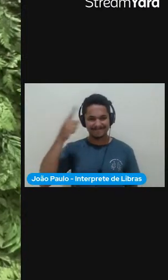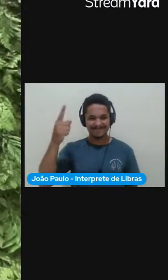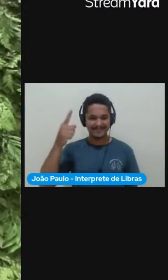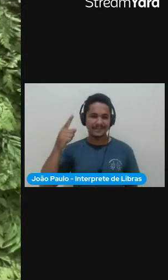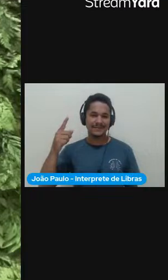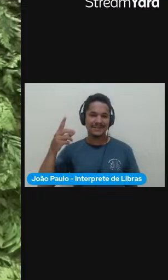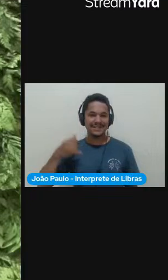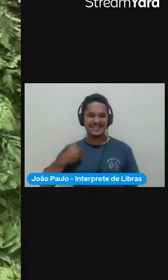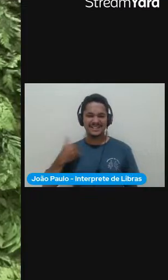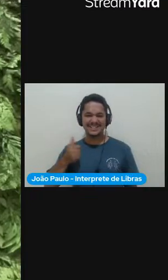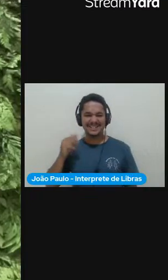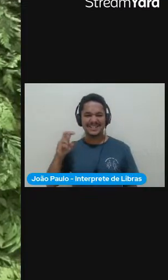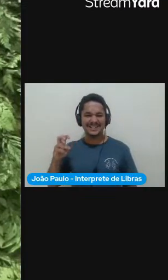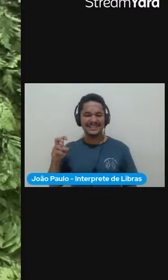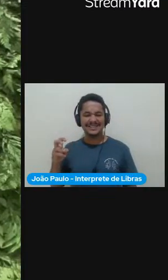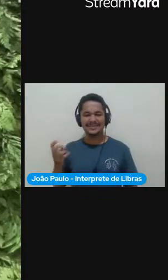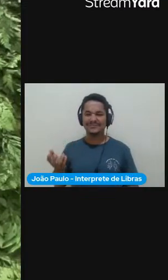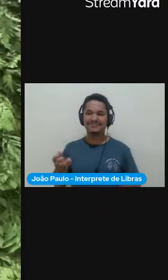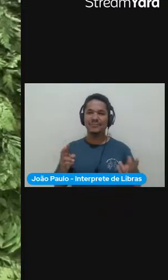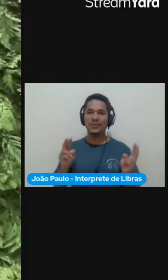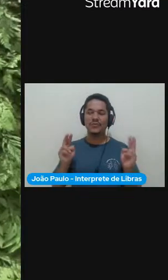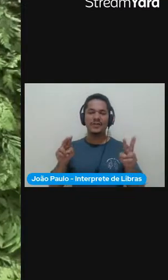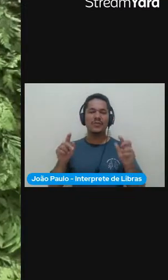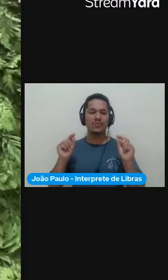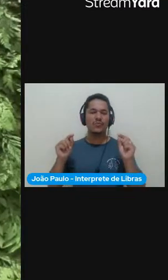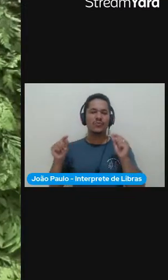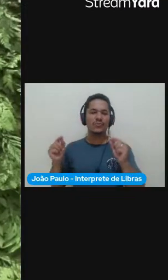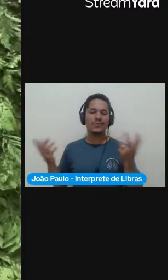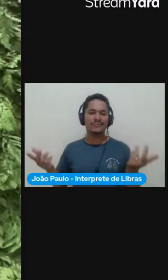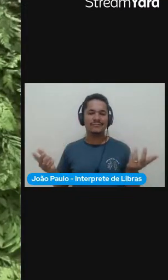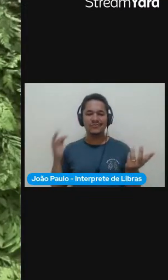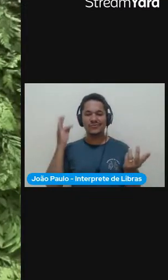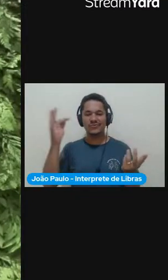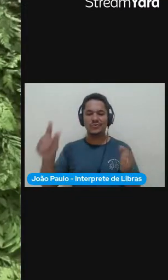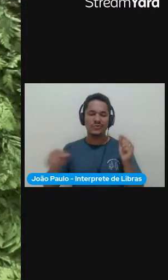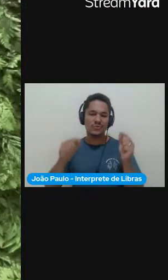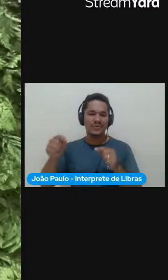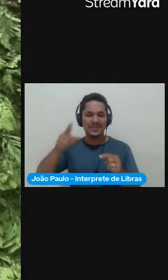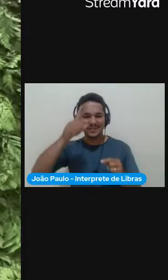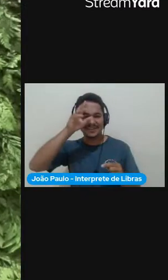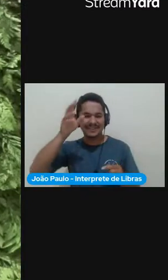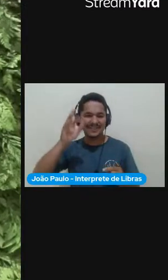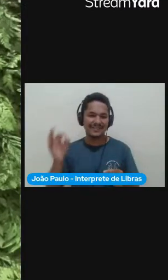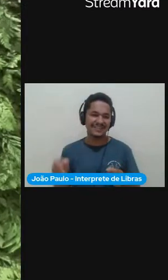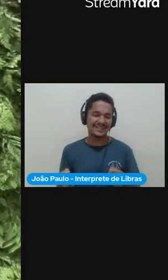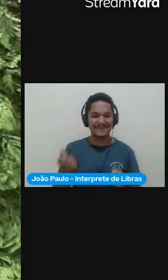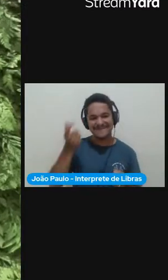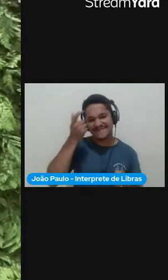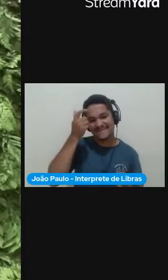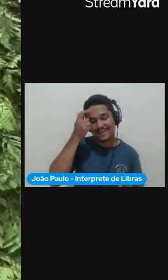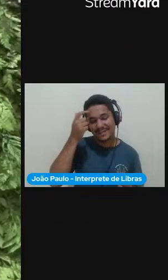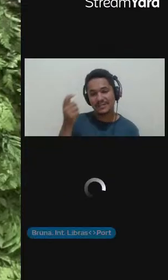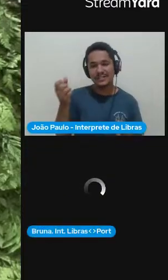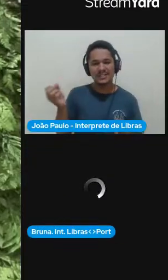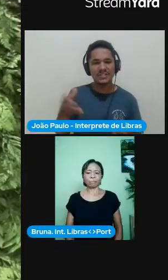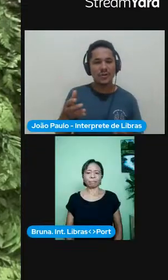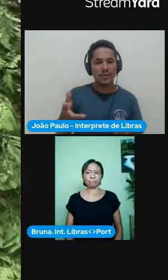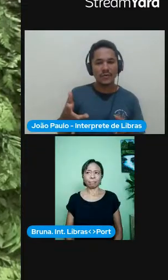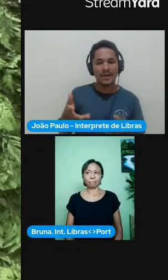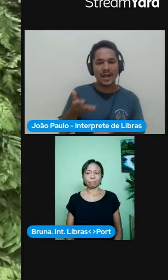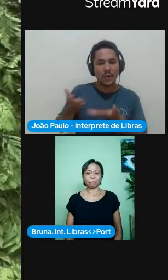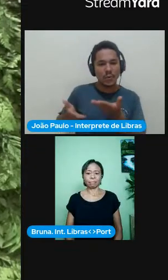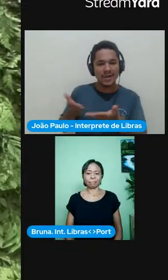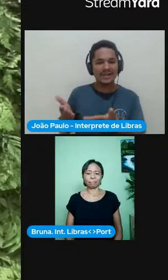nenhuma perspectiva, não tinha nenhuma ideia do que seria, não tinha nenhuma ideia de que novamente seria acolhida